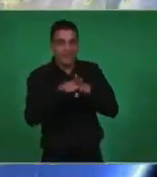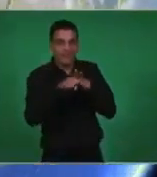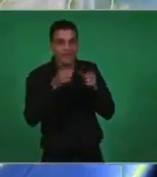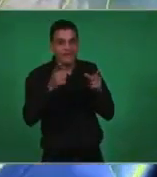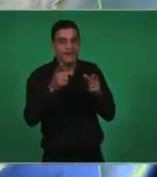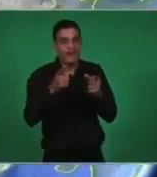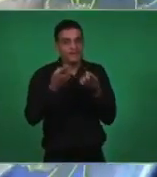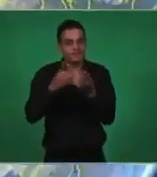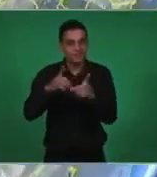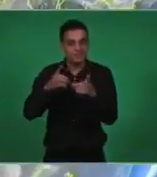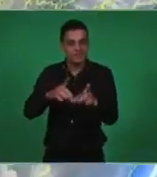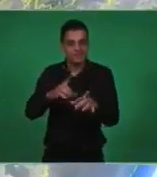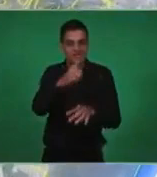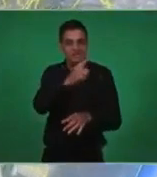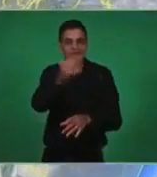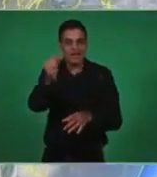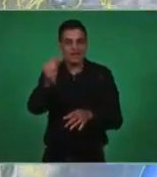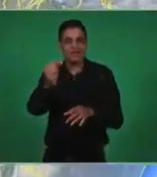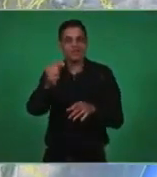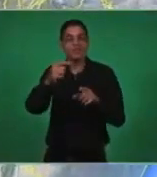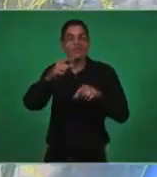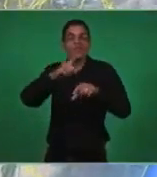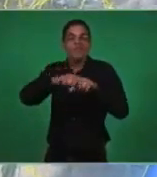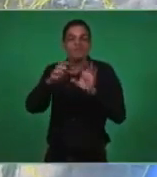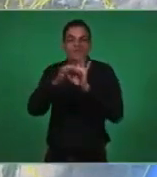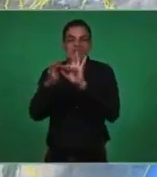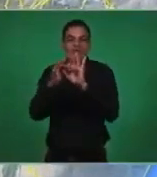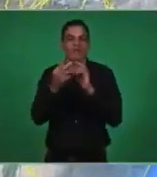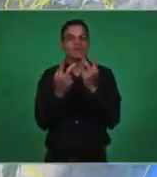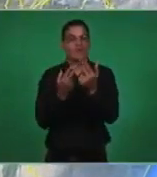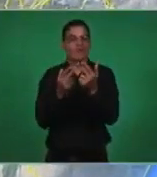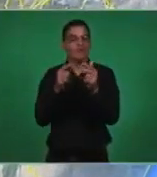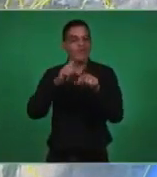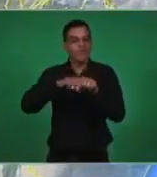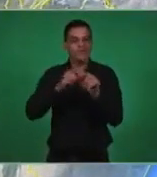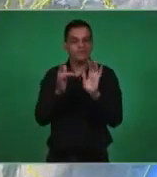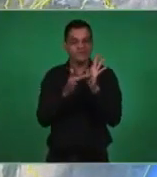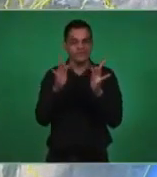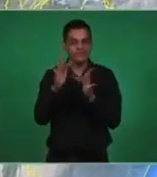na véspera de sua morte na cruz do Calvário.